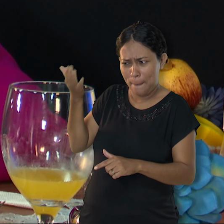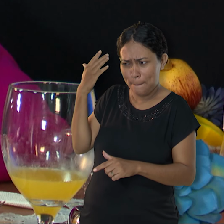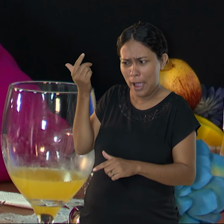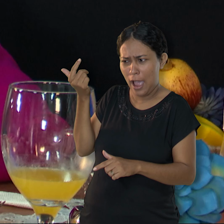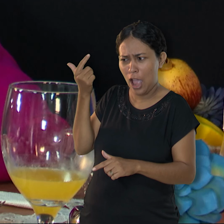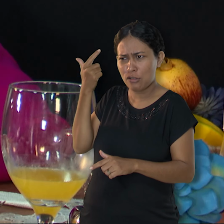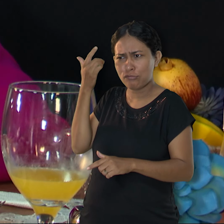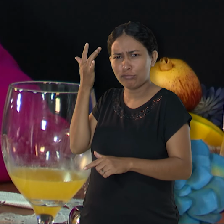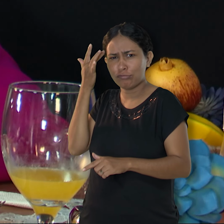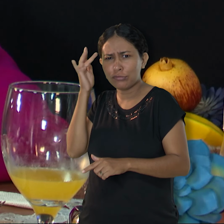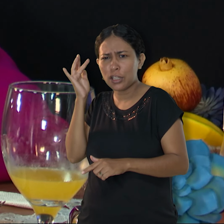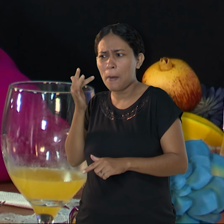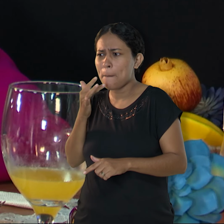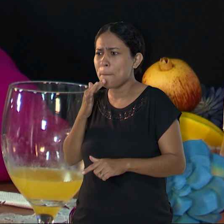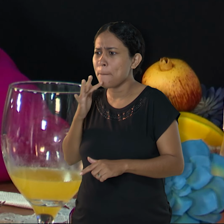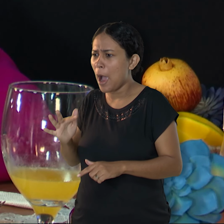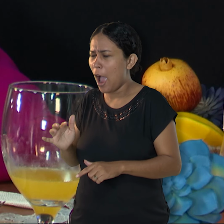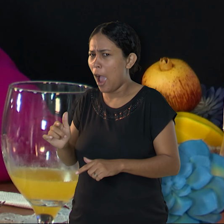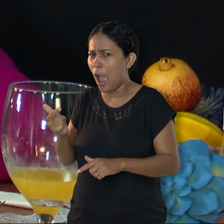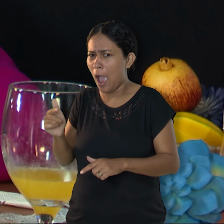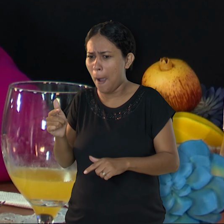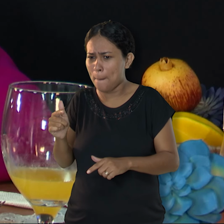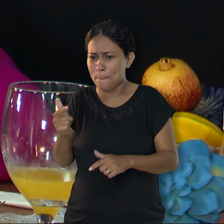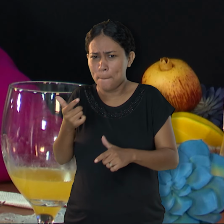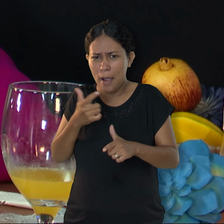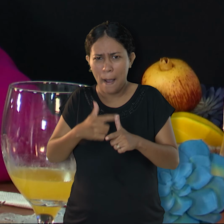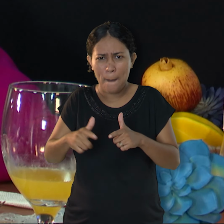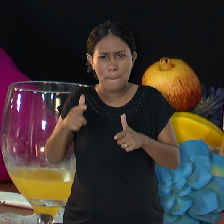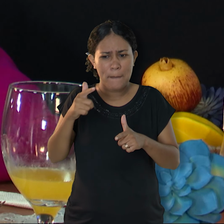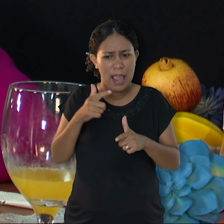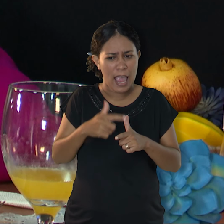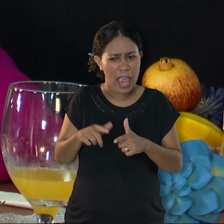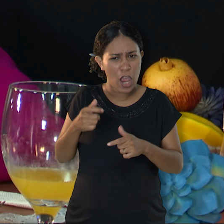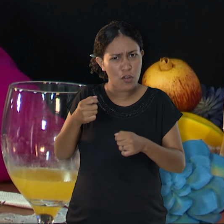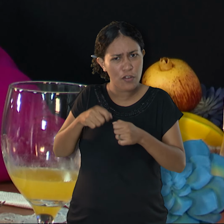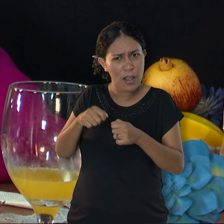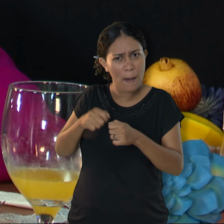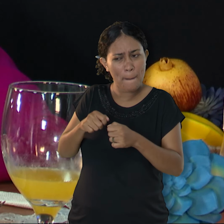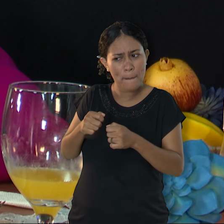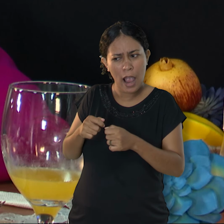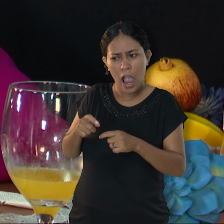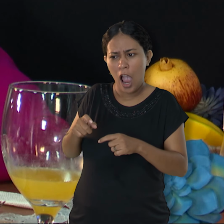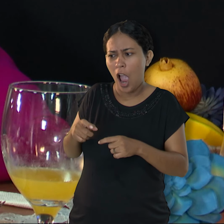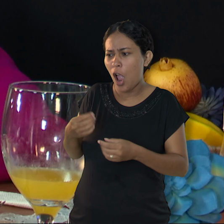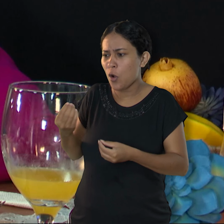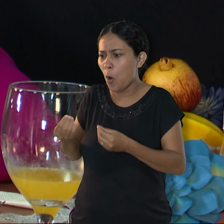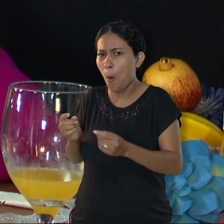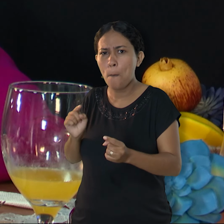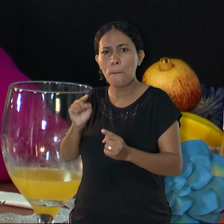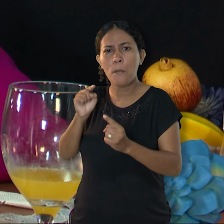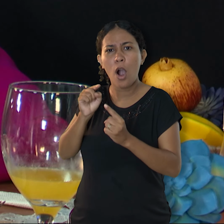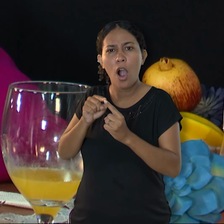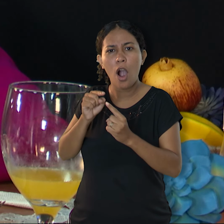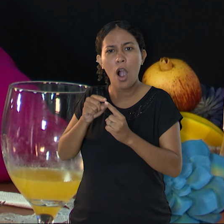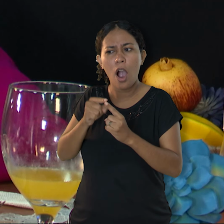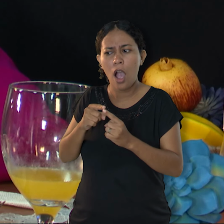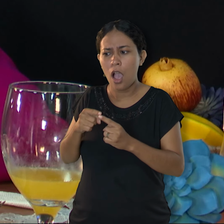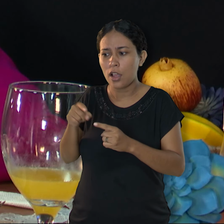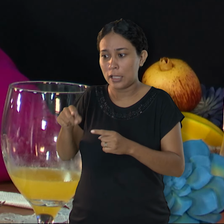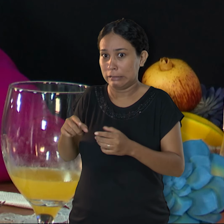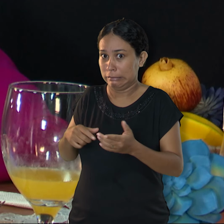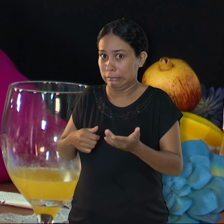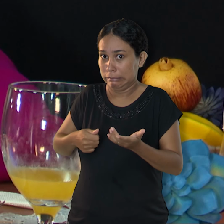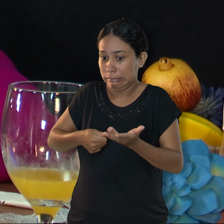com medo de fazer e a gente não teria conseguido o que conseguiu. Mas assim, Tá acabando a bateria da Eju aqui, viu?